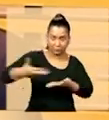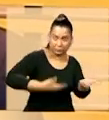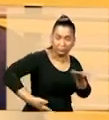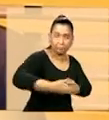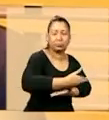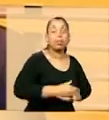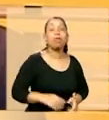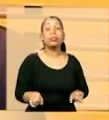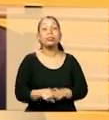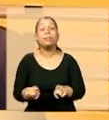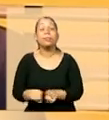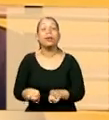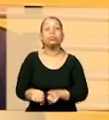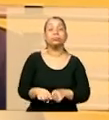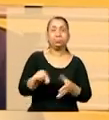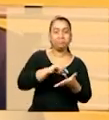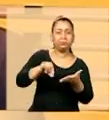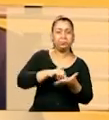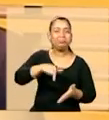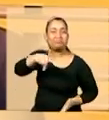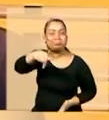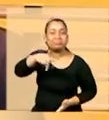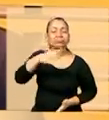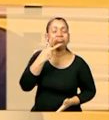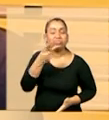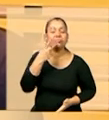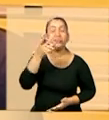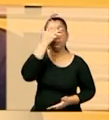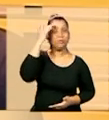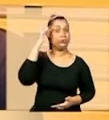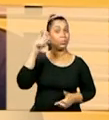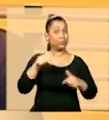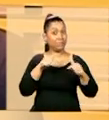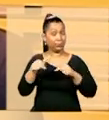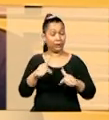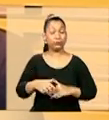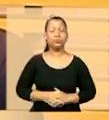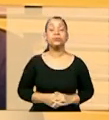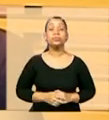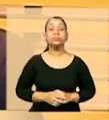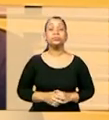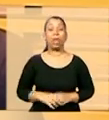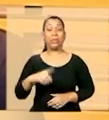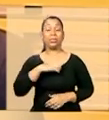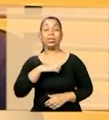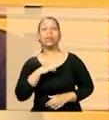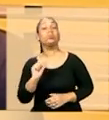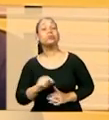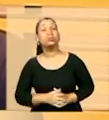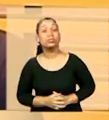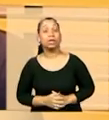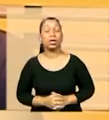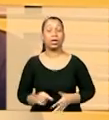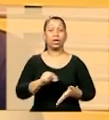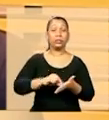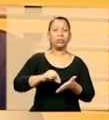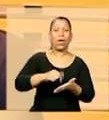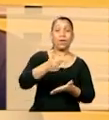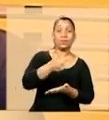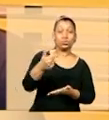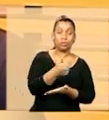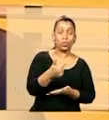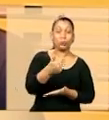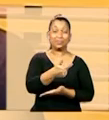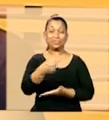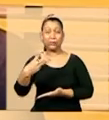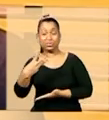rural, nós temos o inciso 22, 23 e 28, basicamente, que falam que as normas de segurança e medicina do